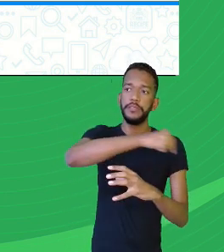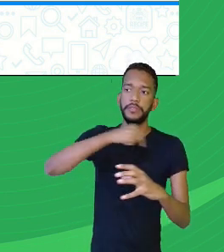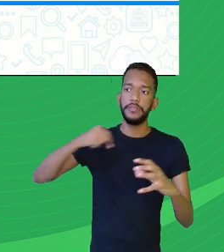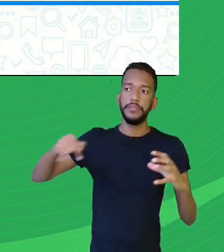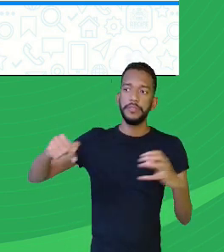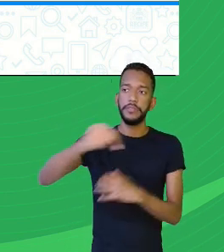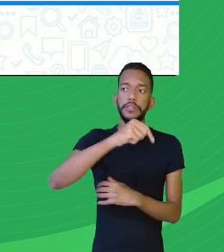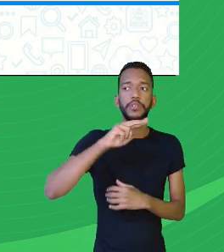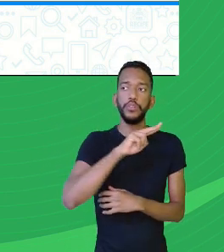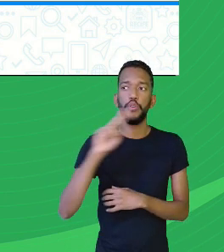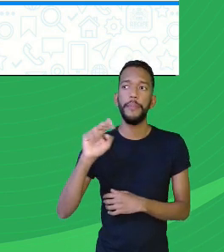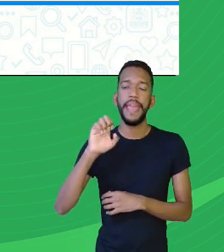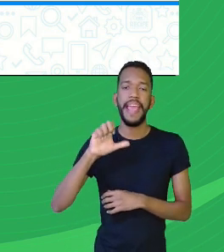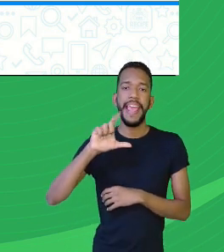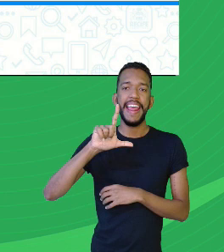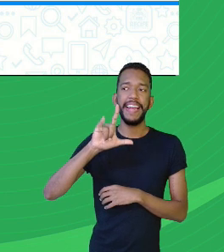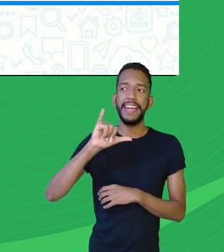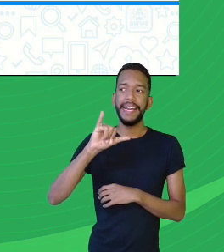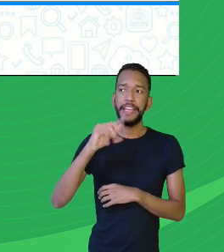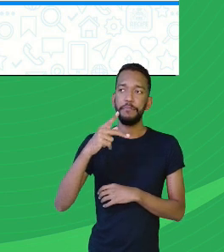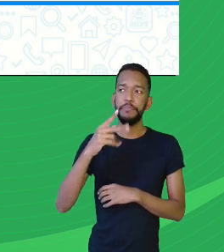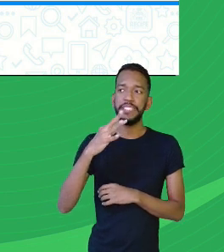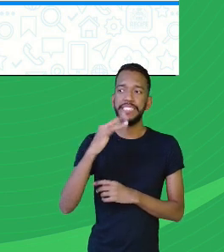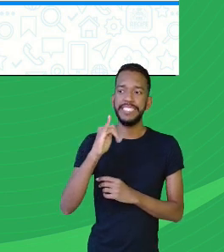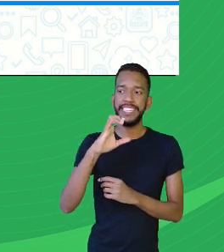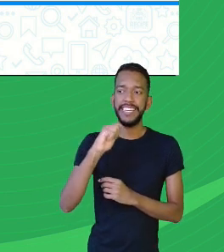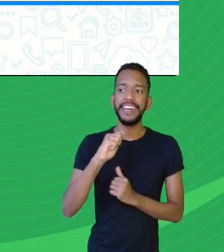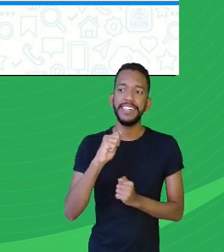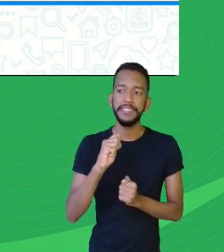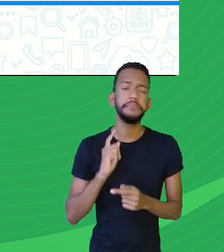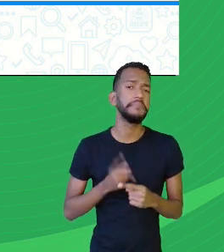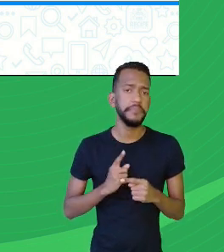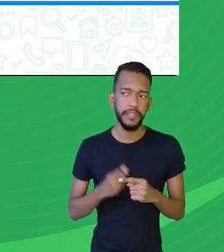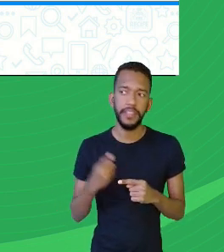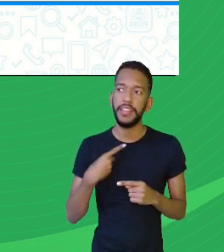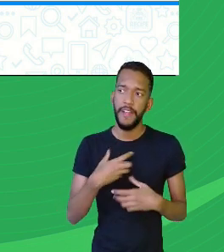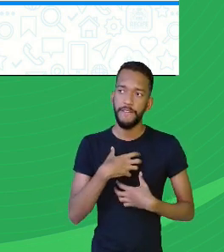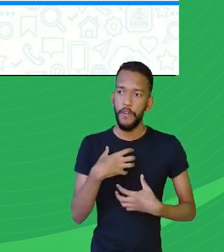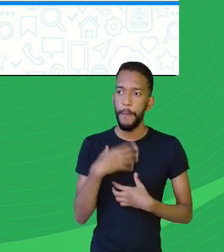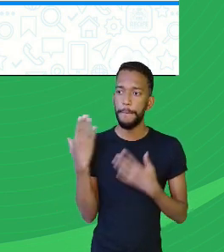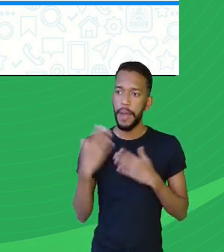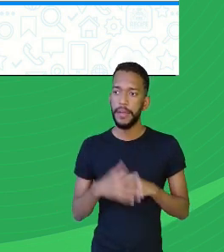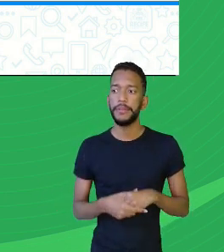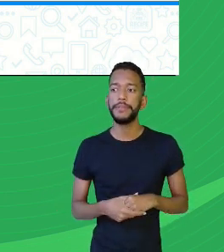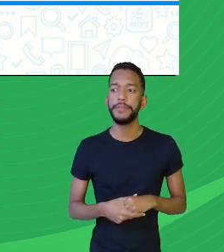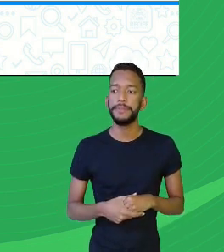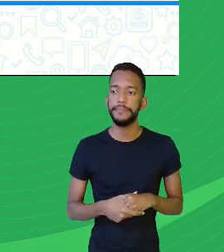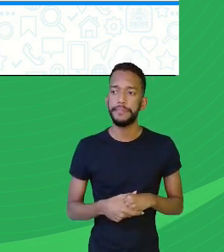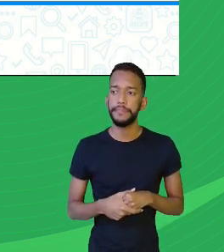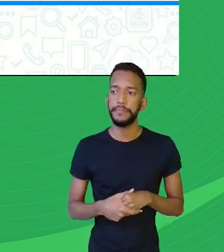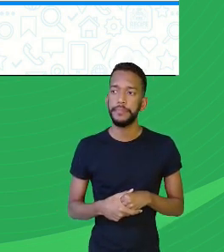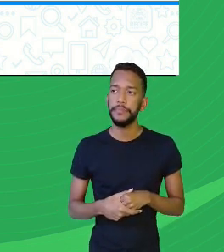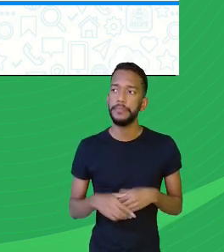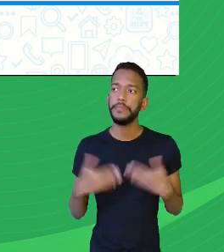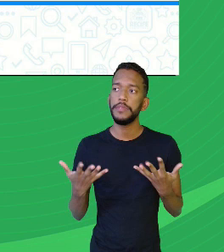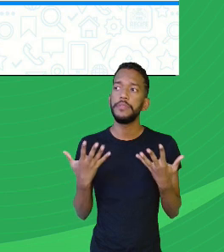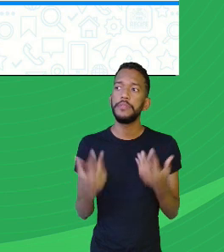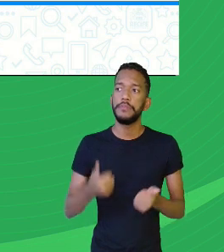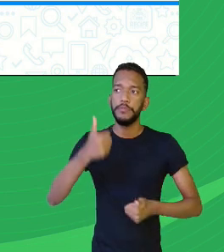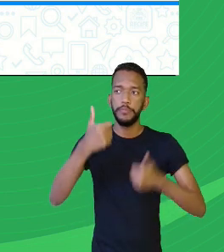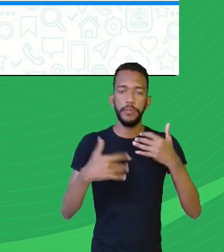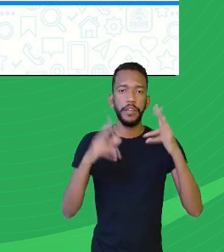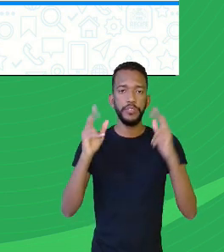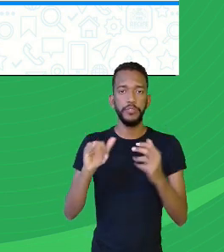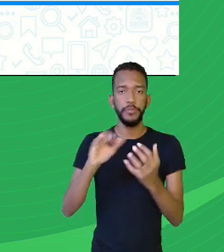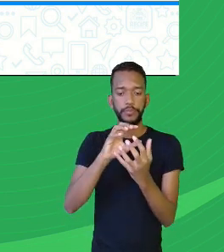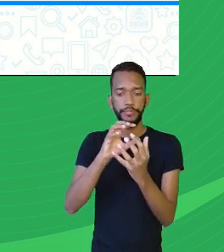rota elíptica, porque tem este formato. Então, vamos falar um pouquinho do movimento de